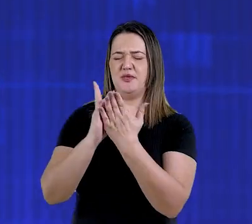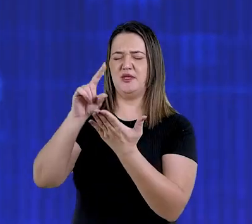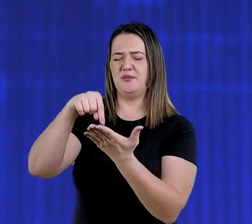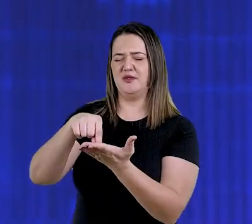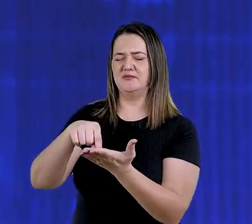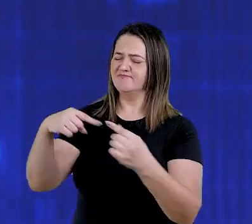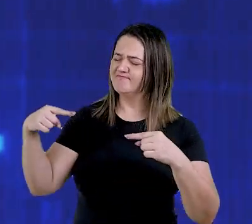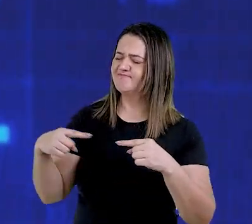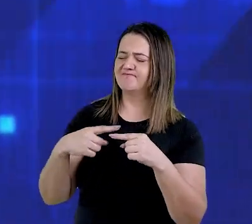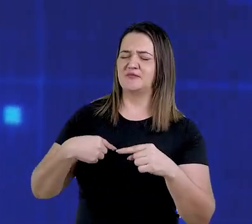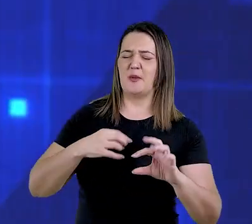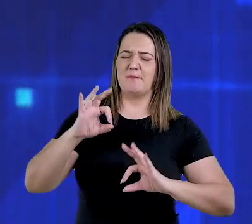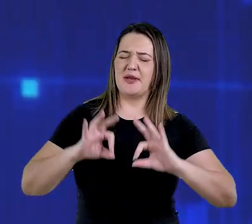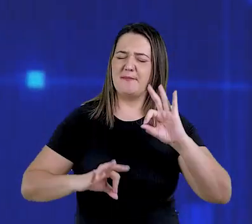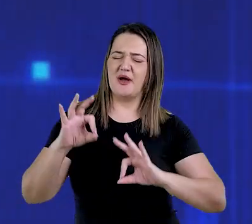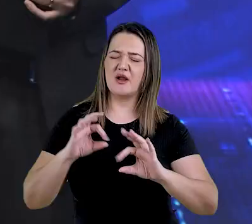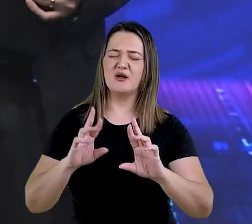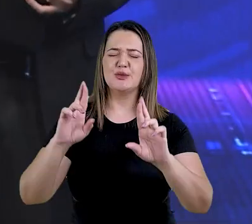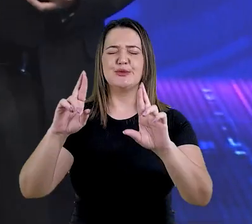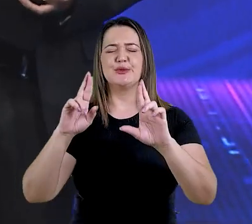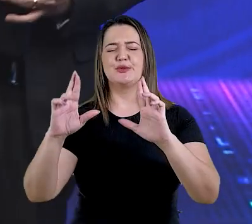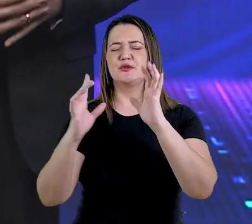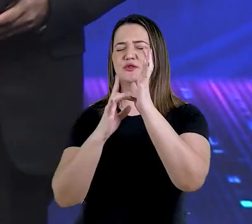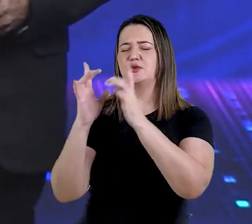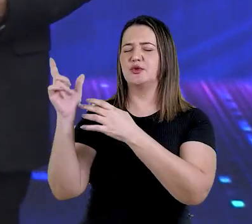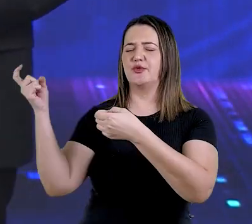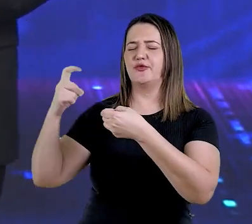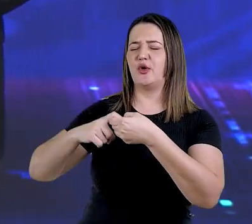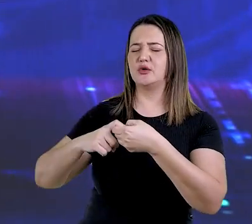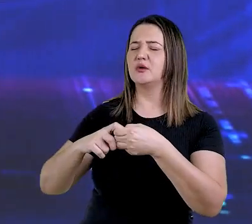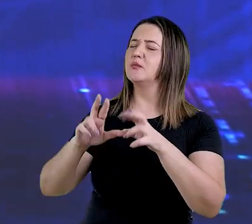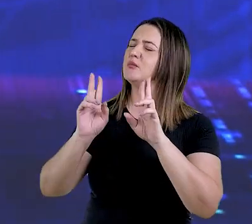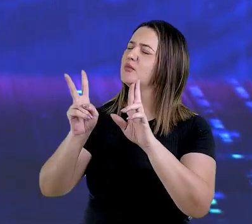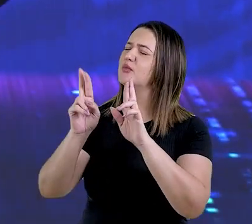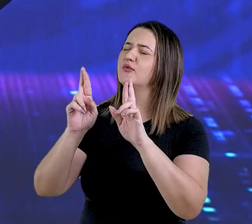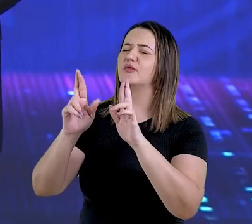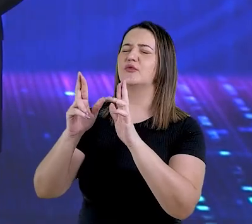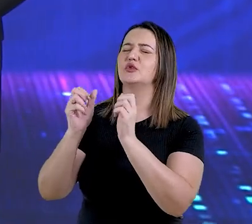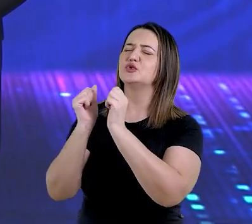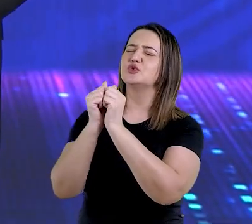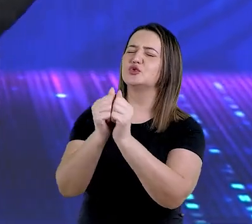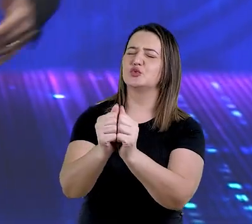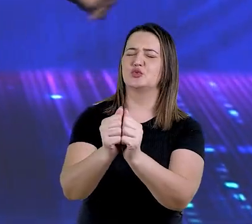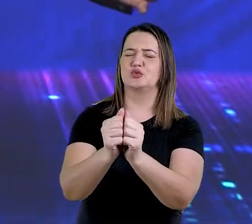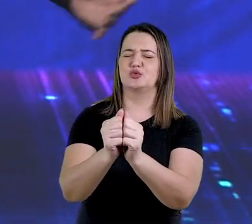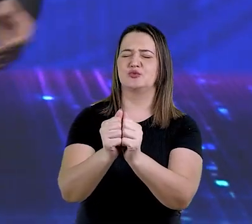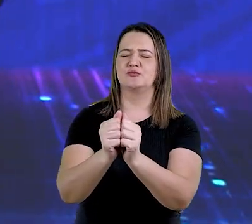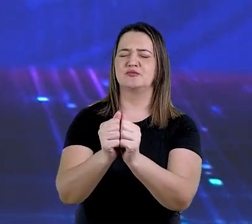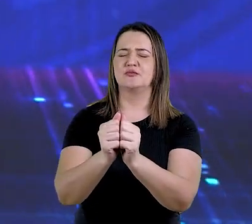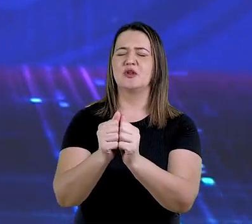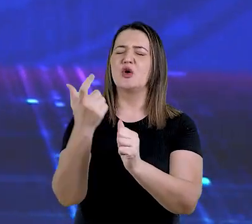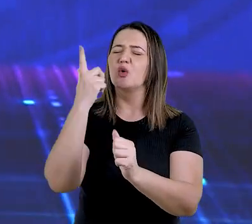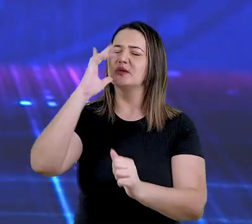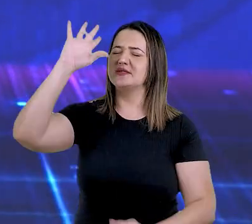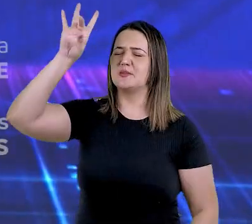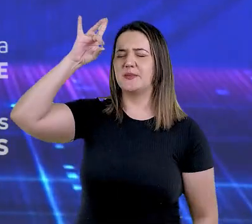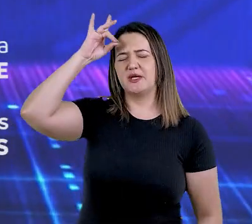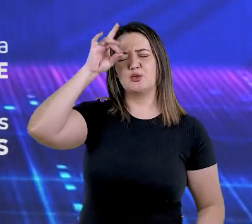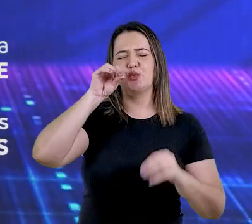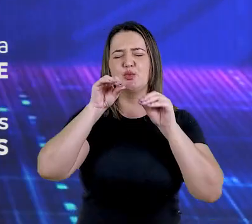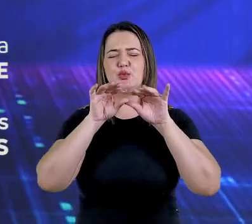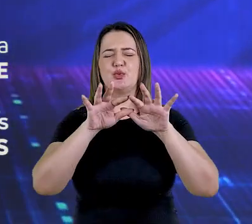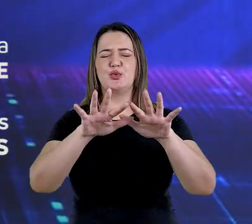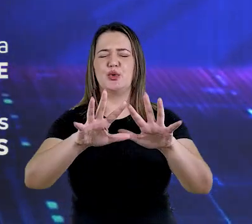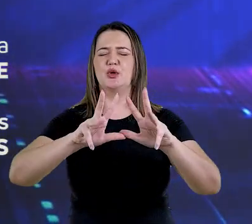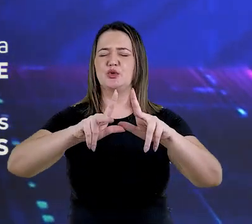verdade, a preparar-se para o breve encontro contigo. Permanece, portanto, conosco nesse instante. Alcança-nos com Teu Espírito, é o que eu lhe